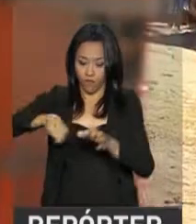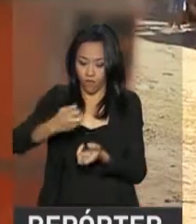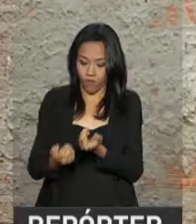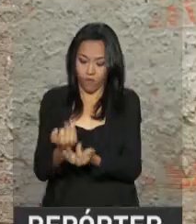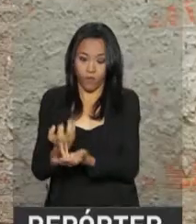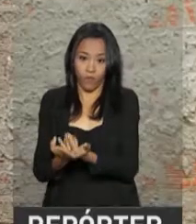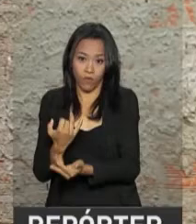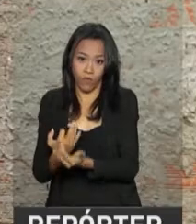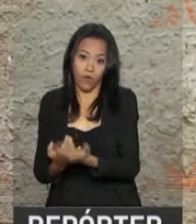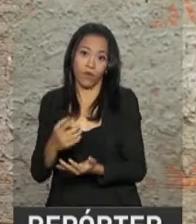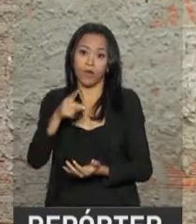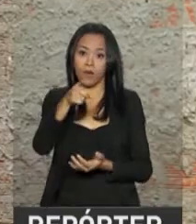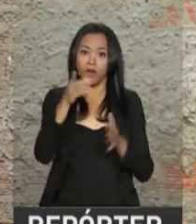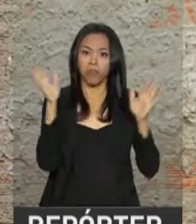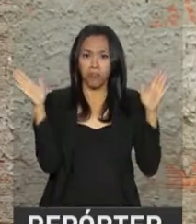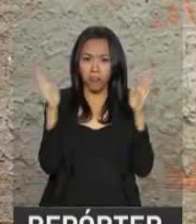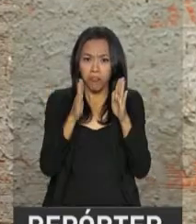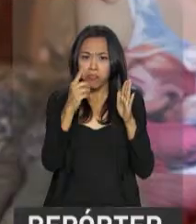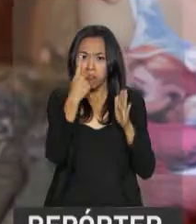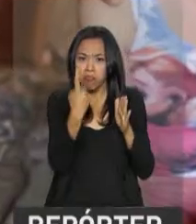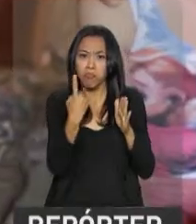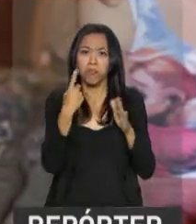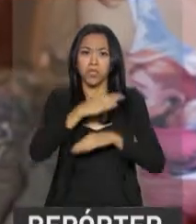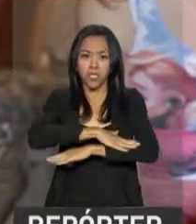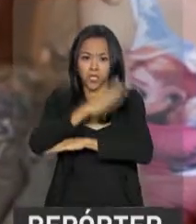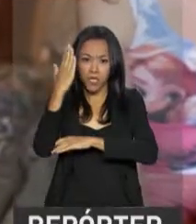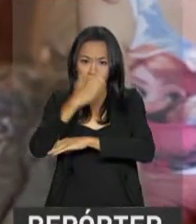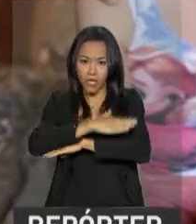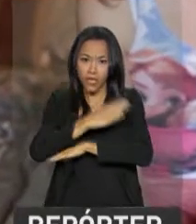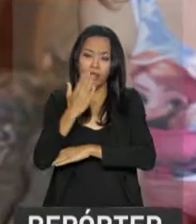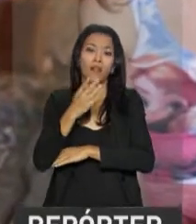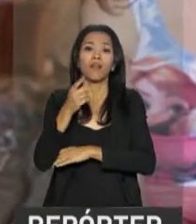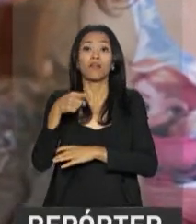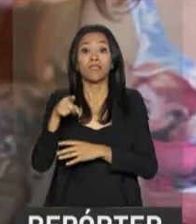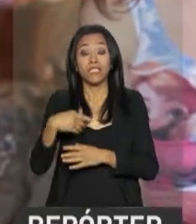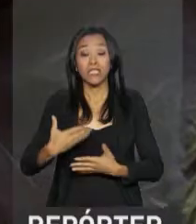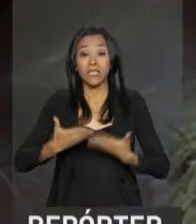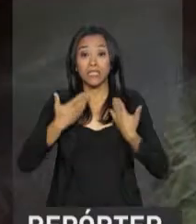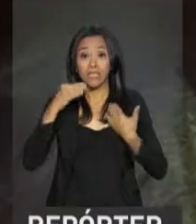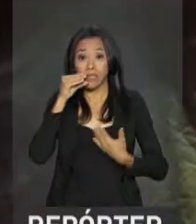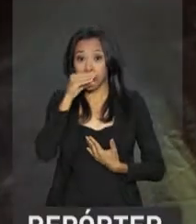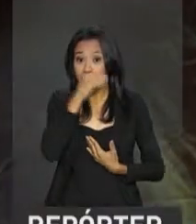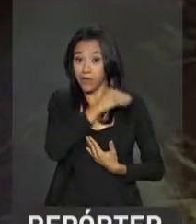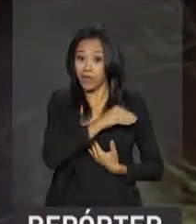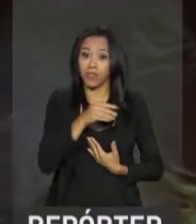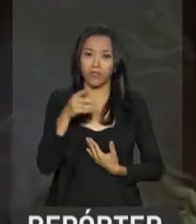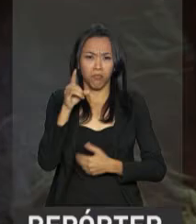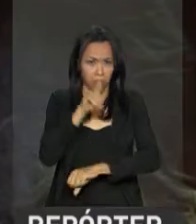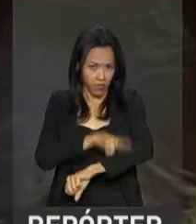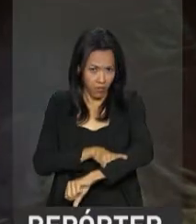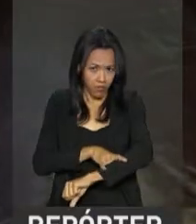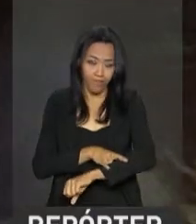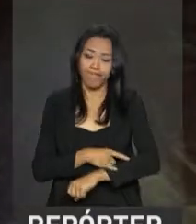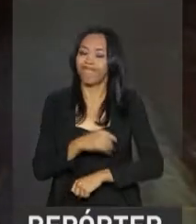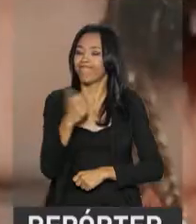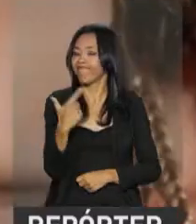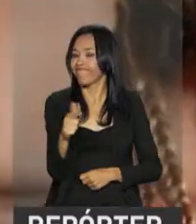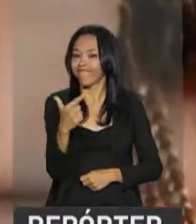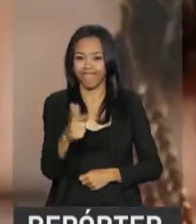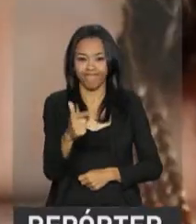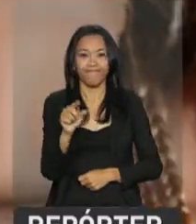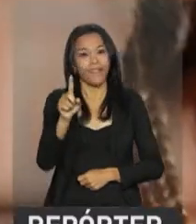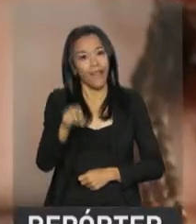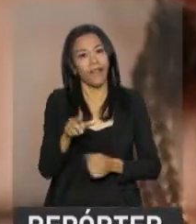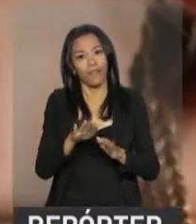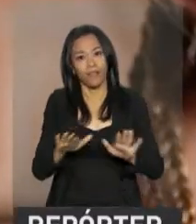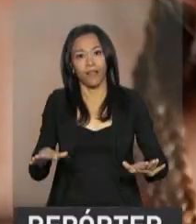de amianto é pequeno única janela fazem com que o ambiente seja quente banheiro não existe ali é assim que a